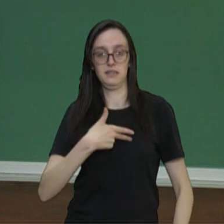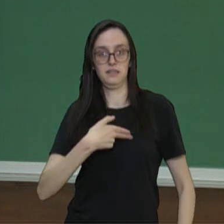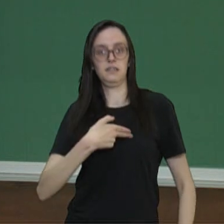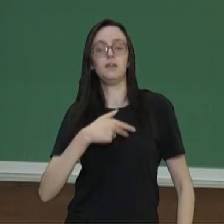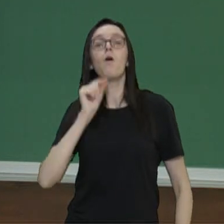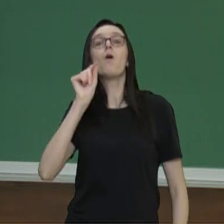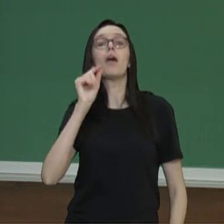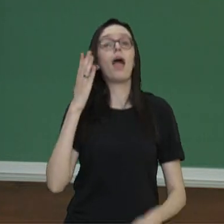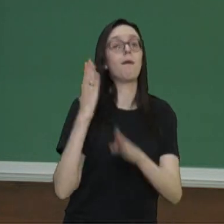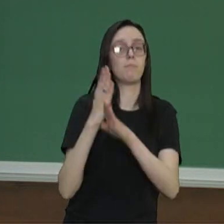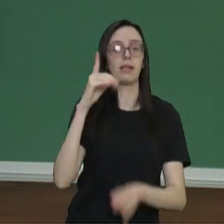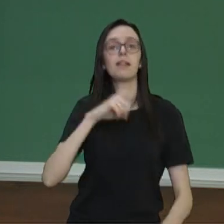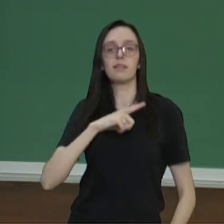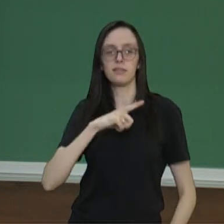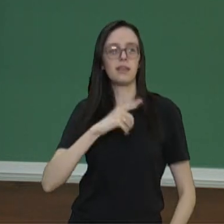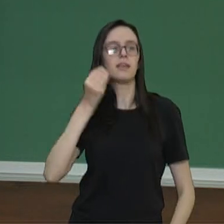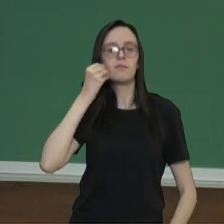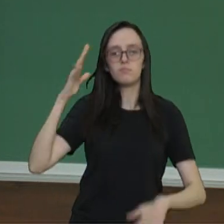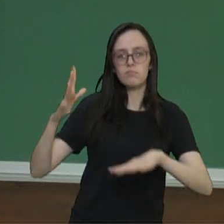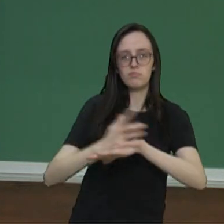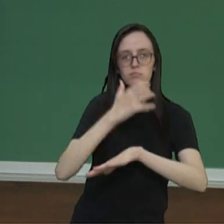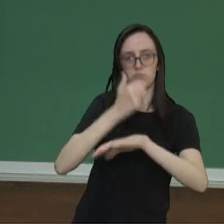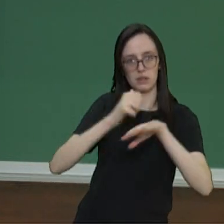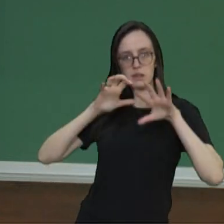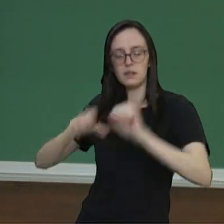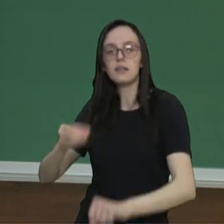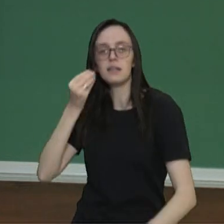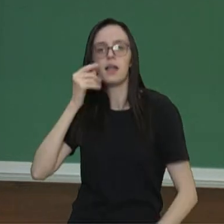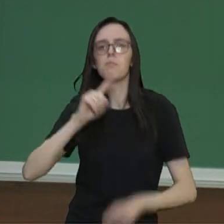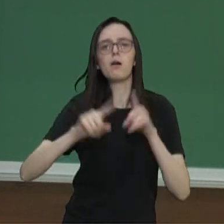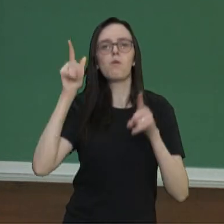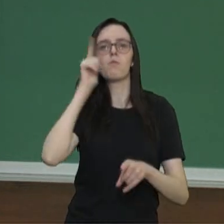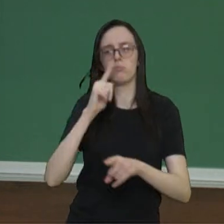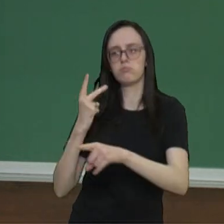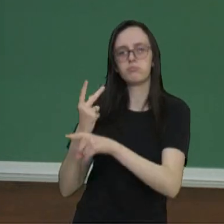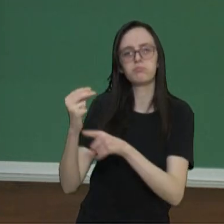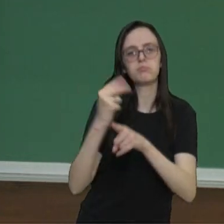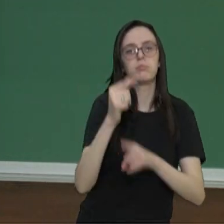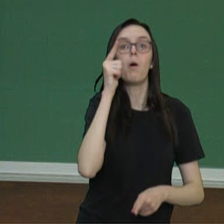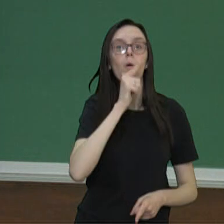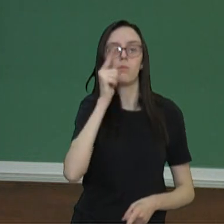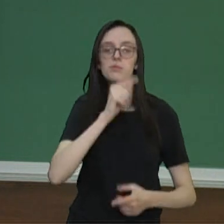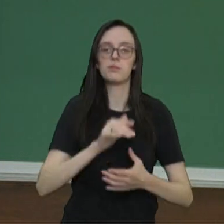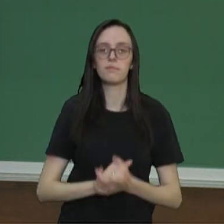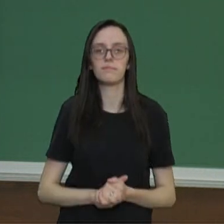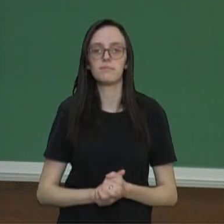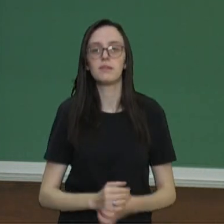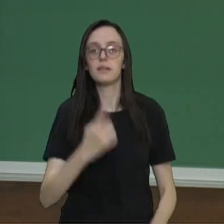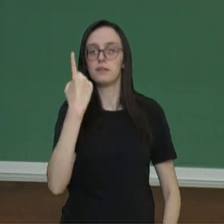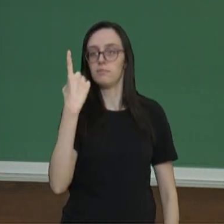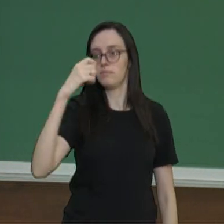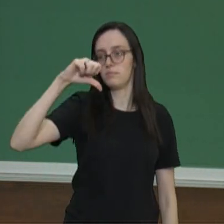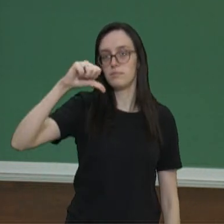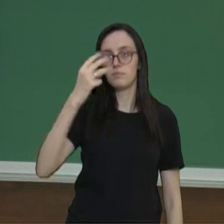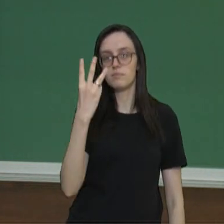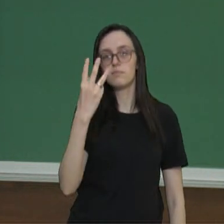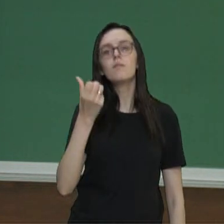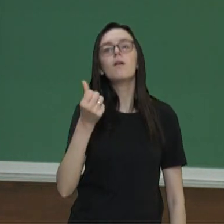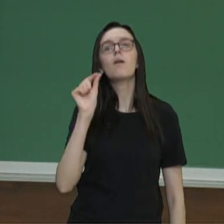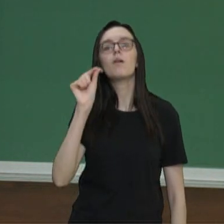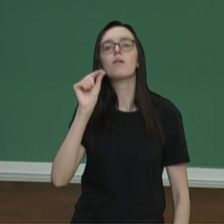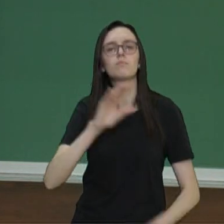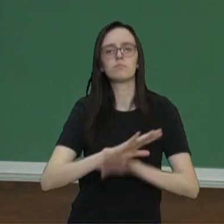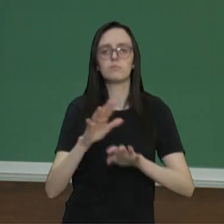que, apesar da intentona comunista, ele conseguiu vencer essa tentativa de golpe. Em 36, ele